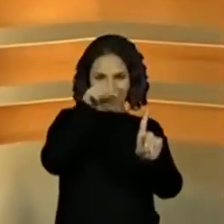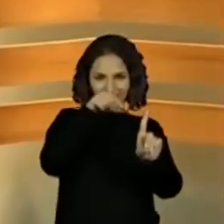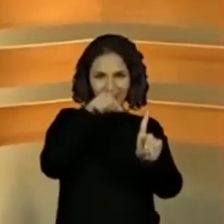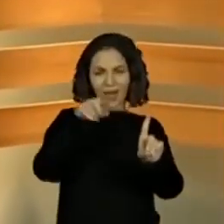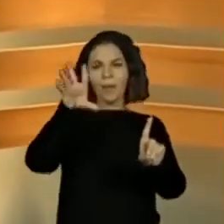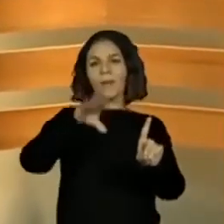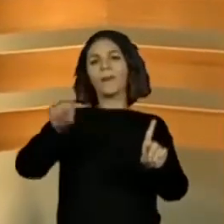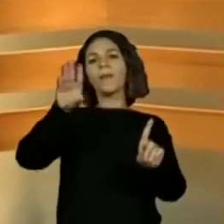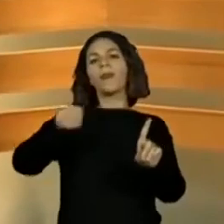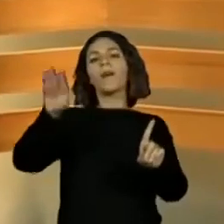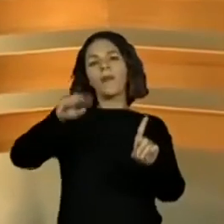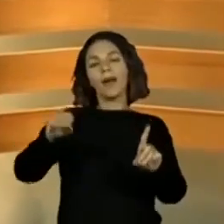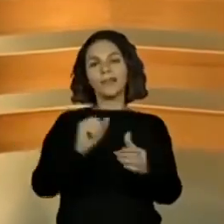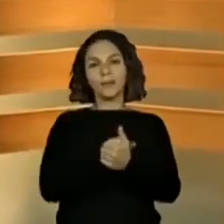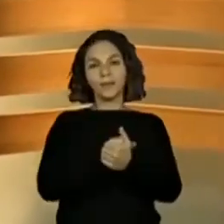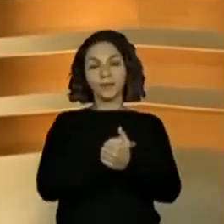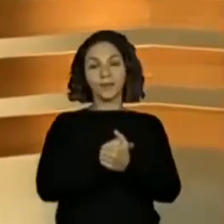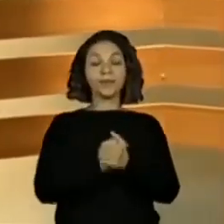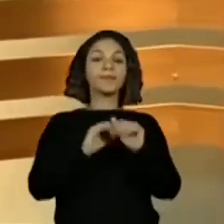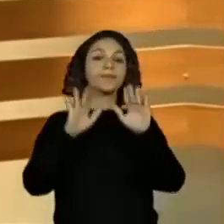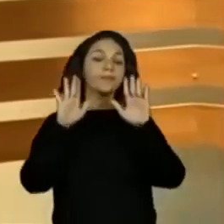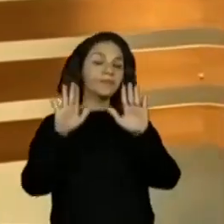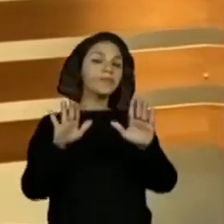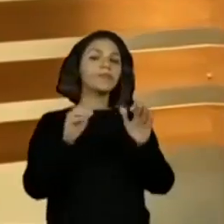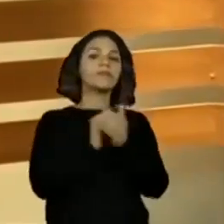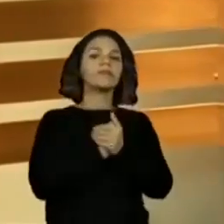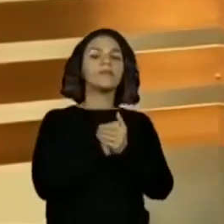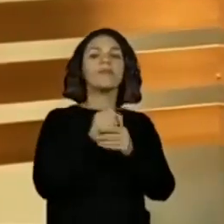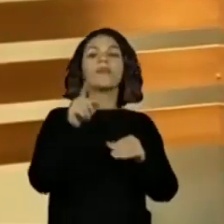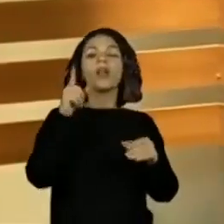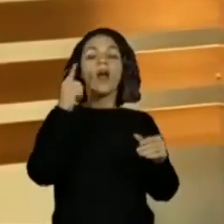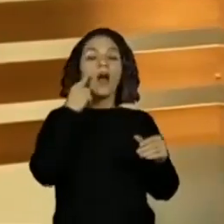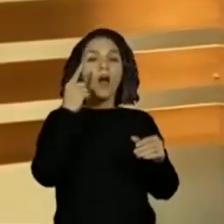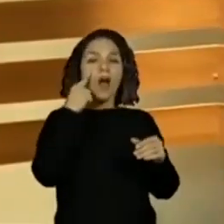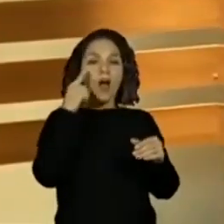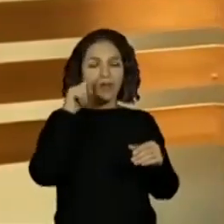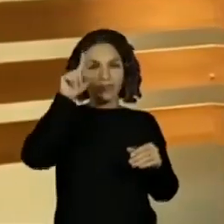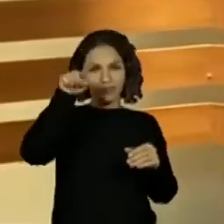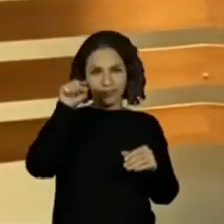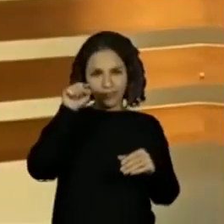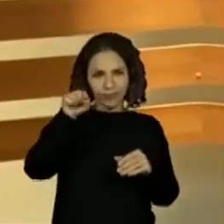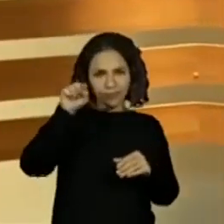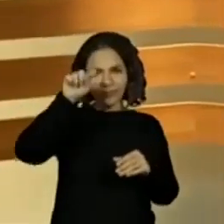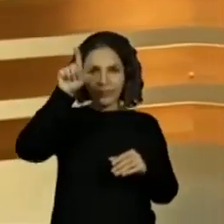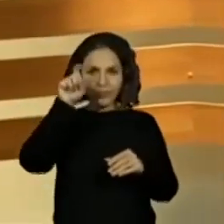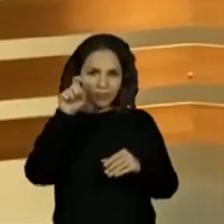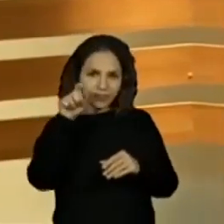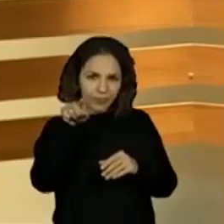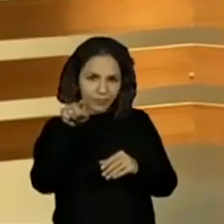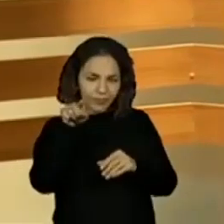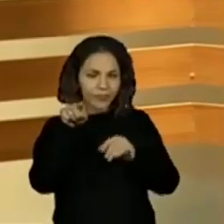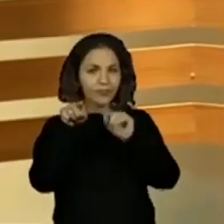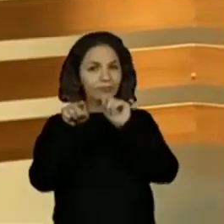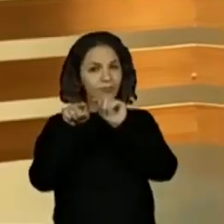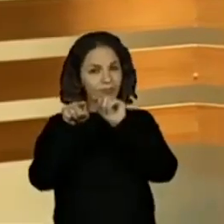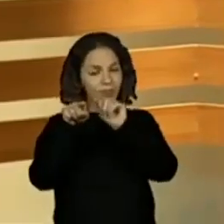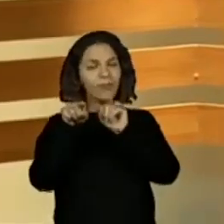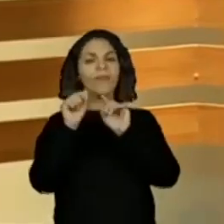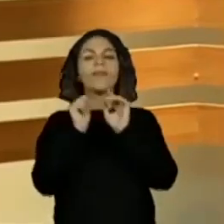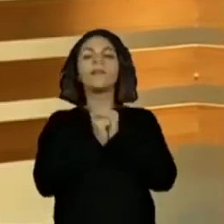Olha, Stephanie, geralmente a gente usa pontuação e exclamação quando a gente está